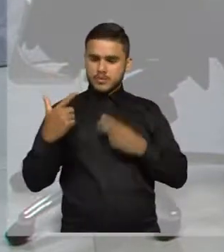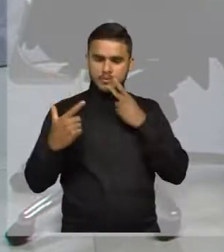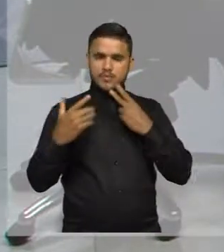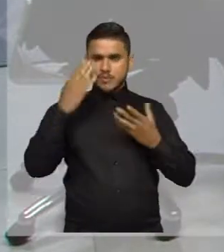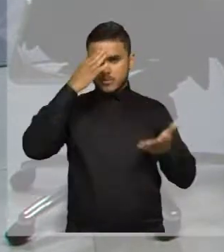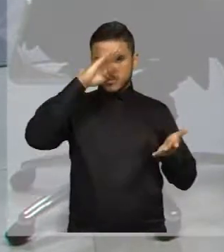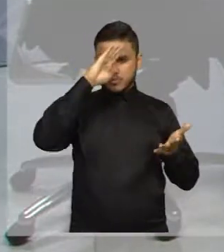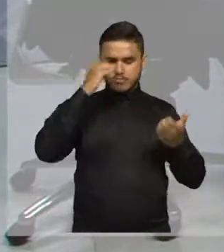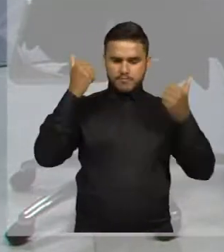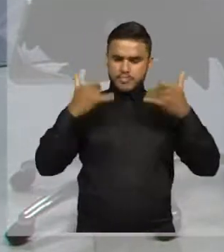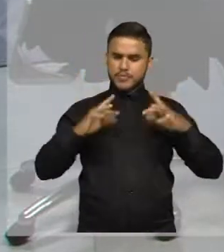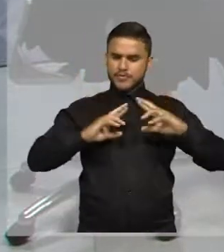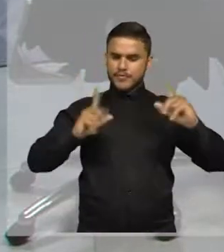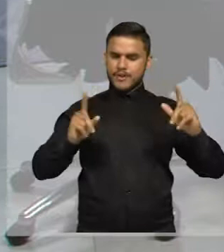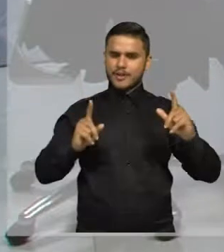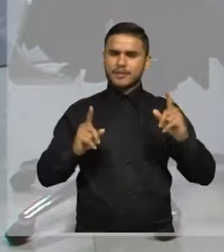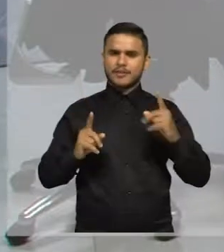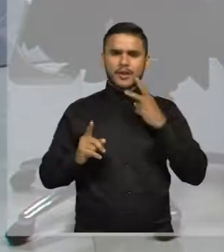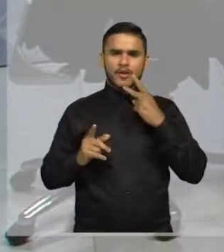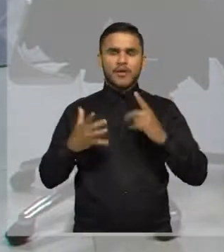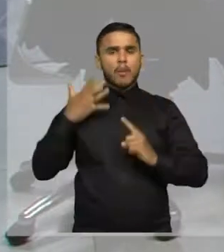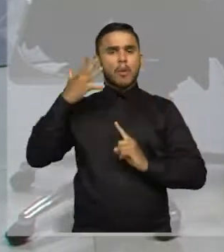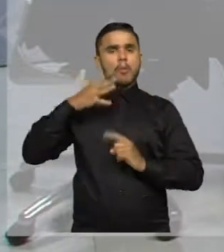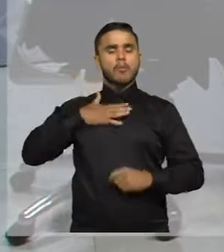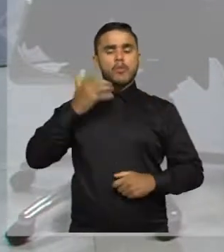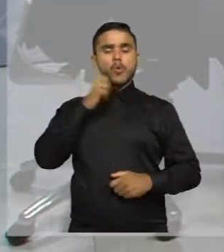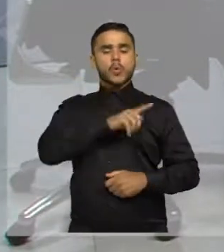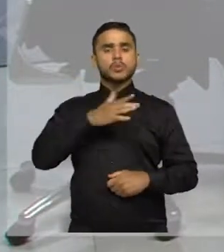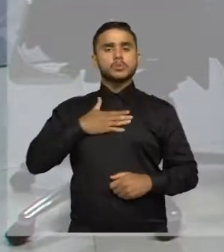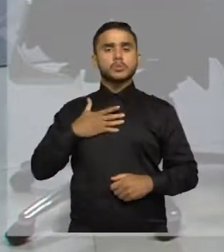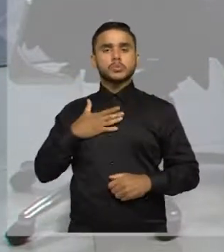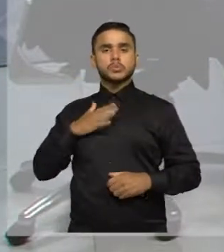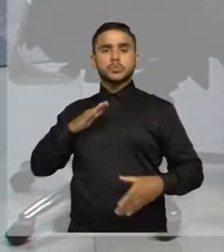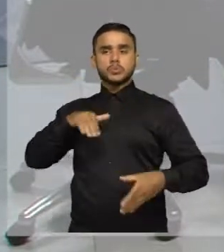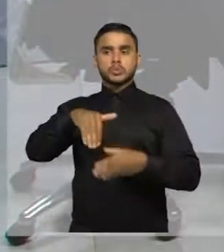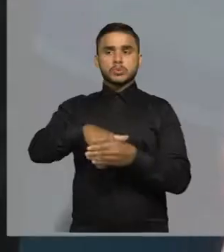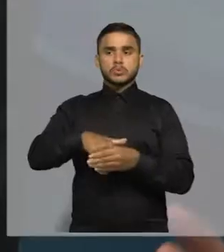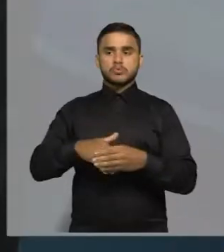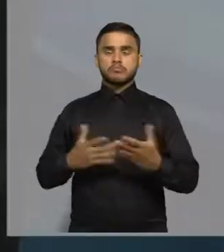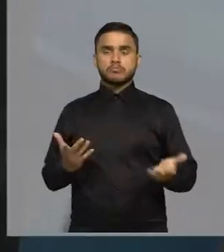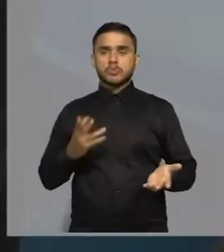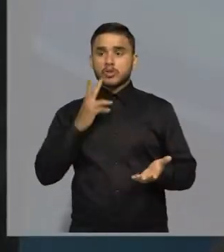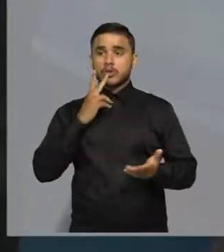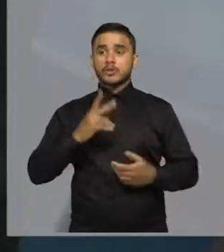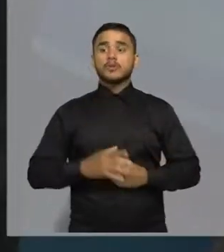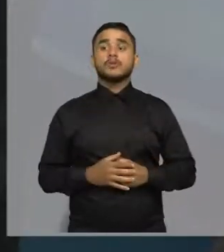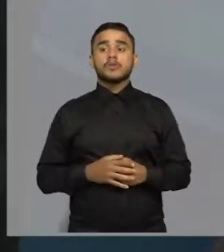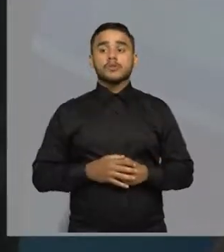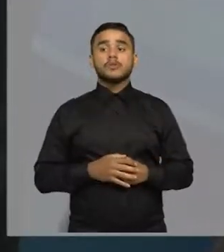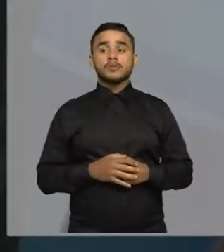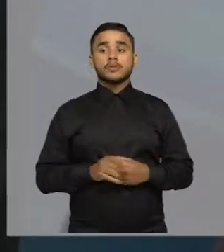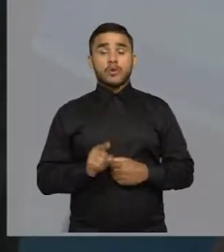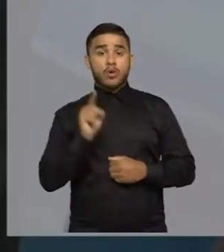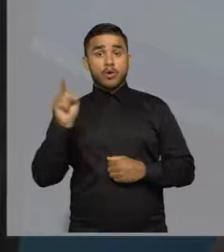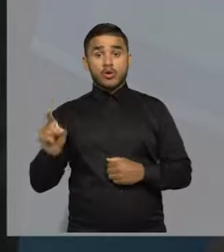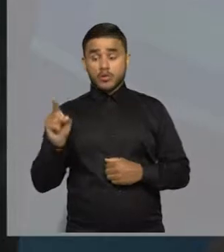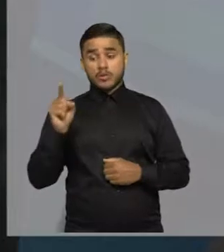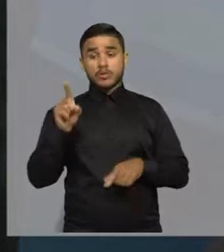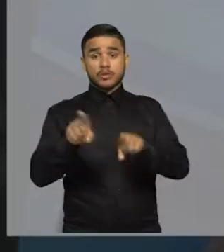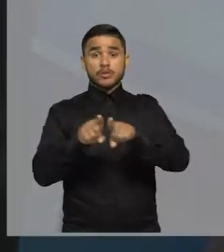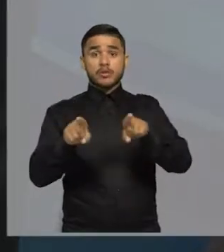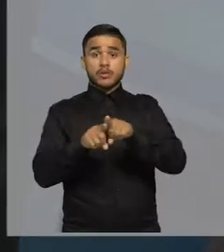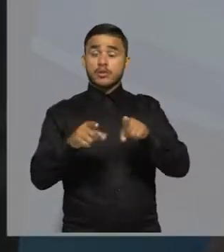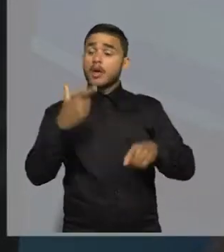também o discurso do Andrade, né? O discurso do Andrade nem citou o adversário pelo nome.